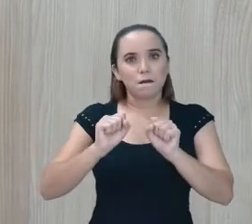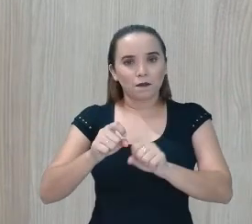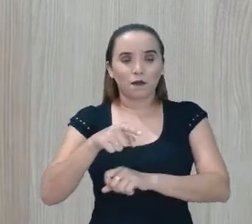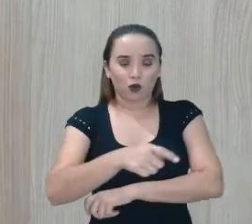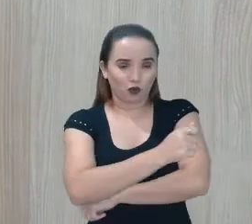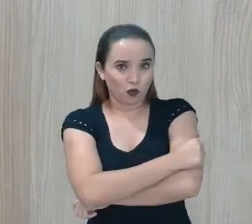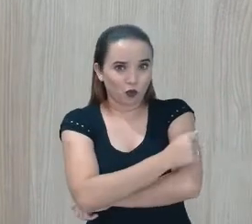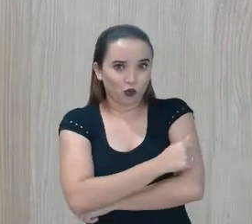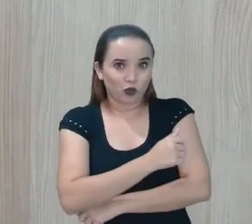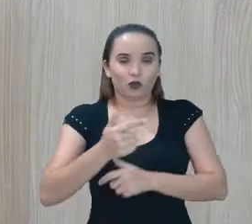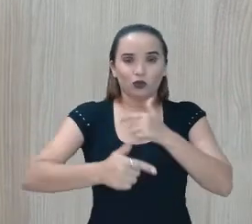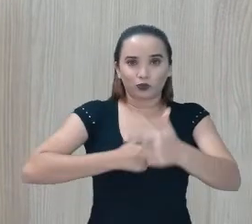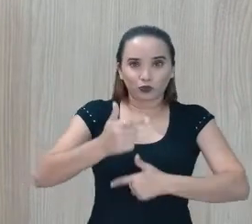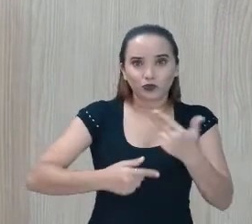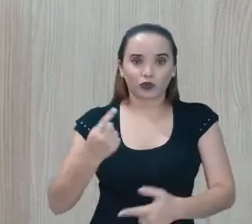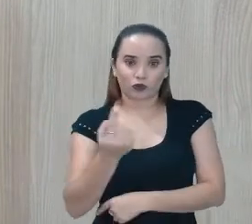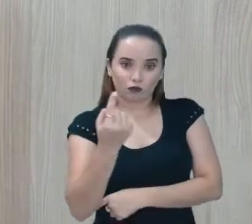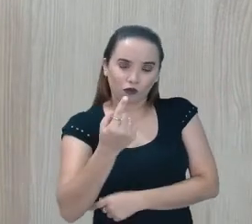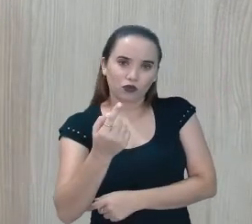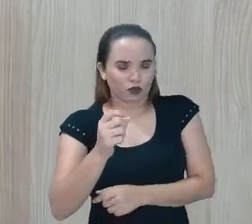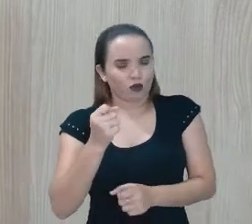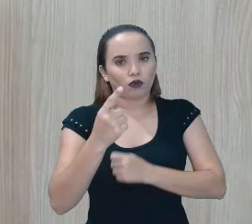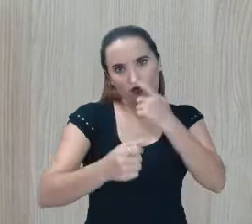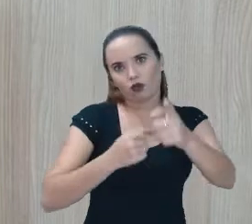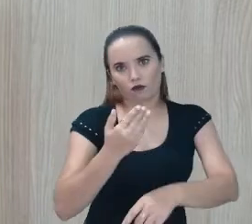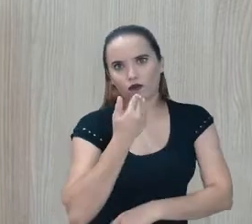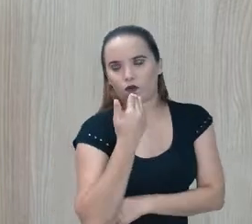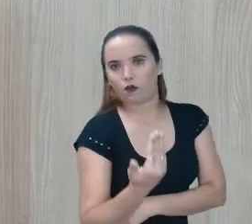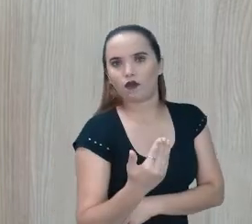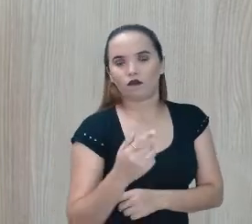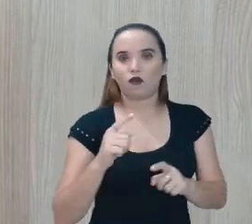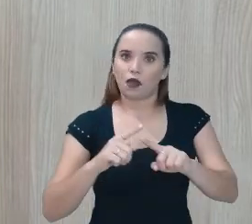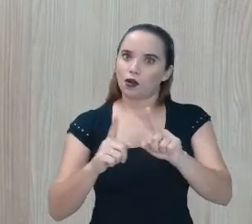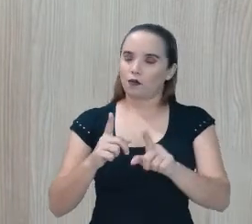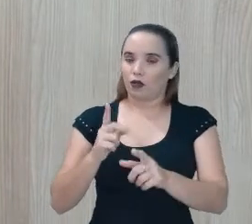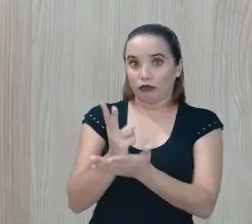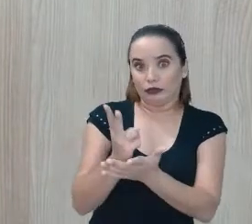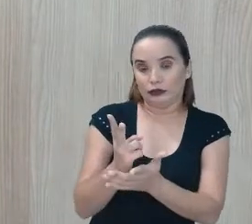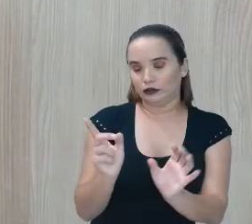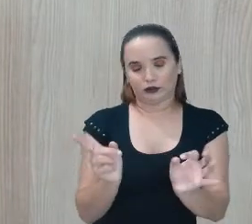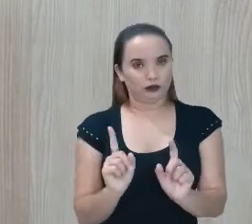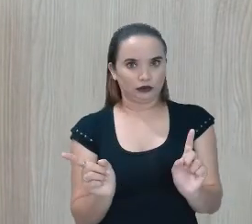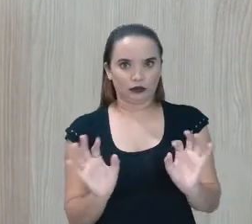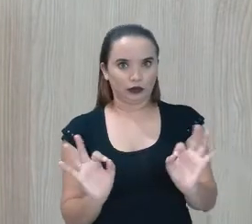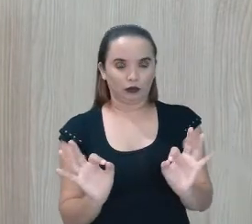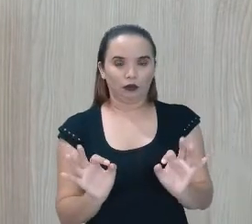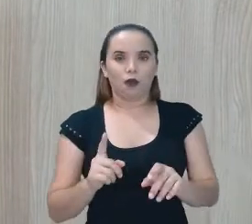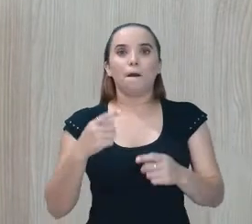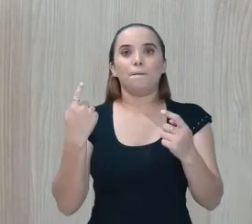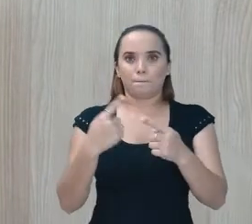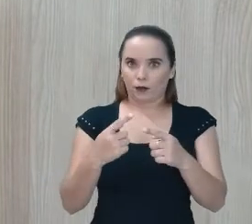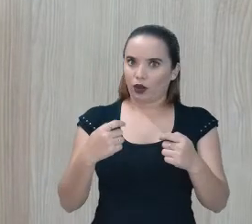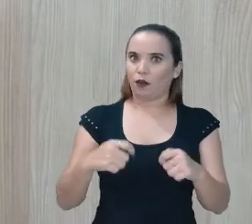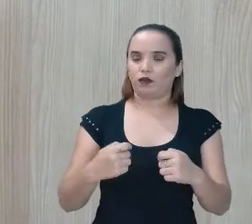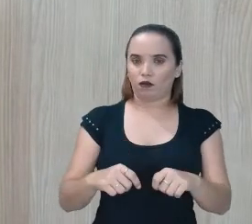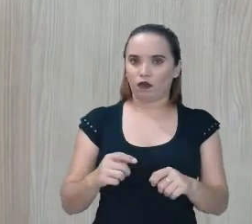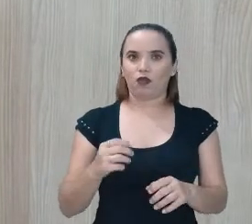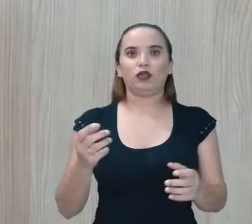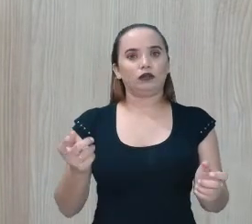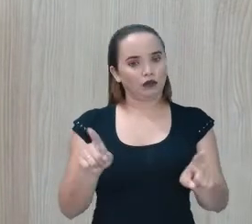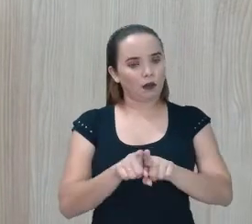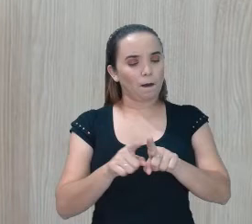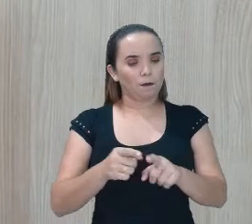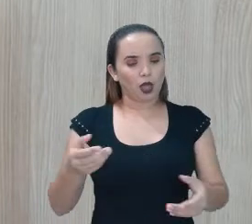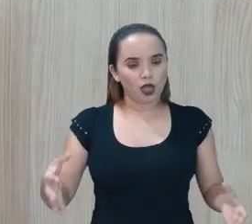for identificado nele que ele prefere também, claro, não sempre, porque ele não vai ser isolado, não é? Mas esse